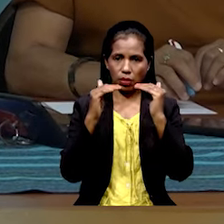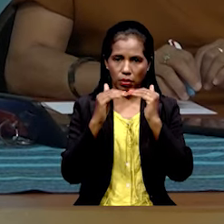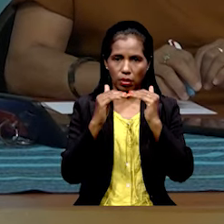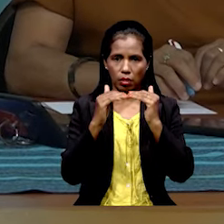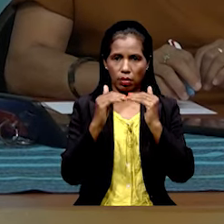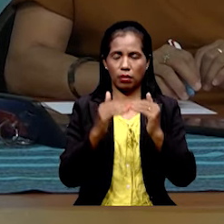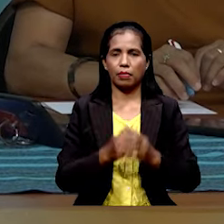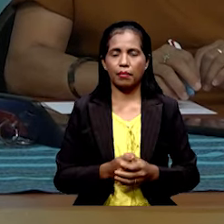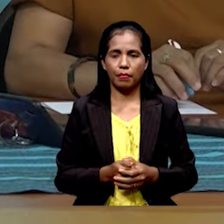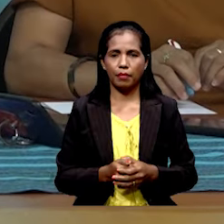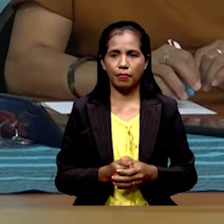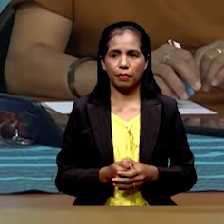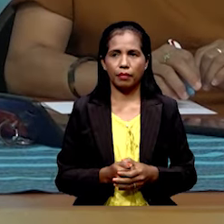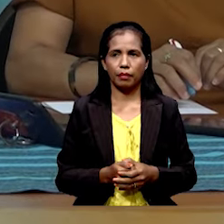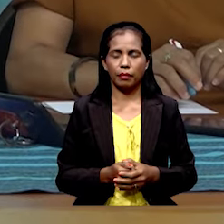e